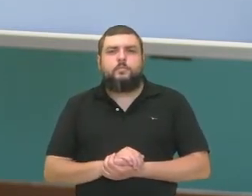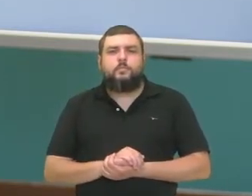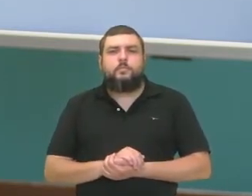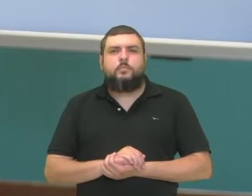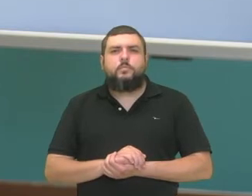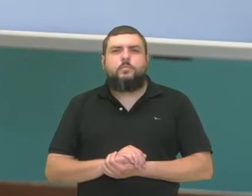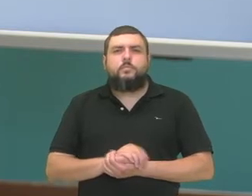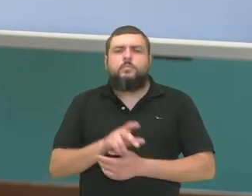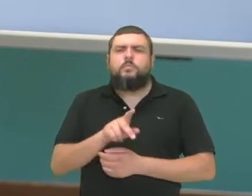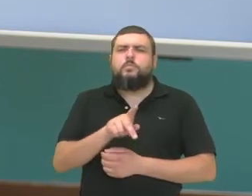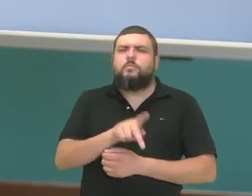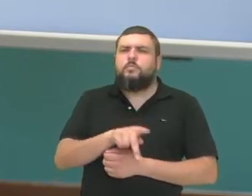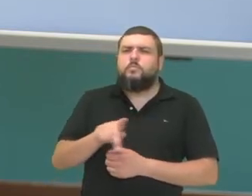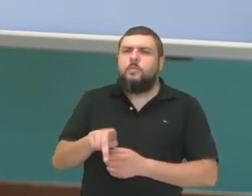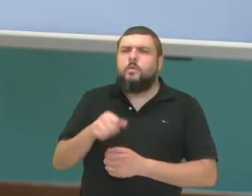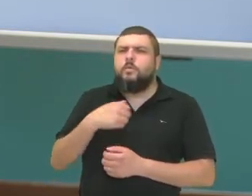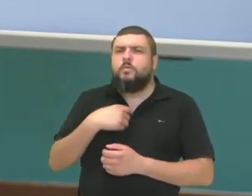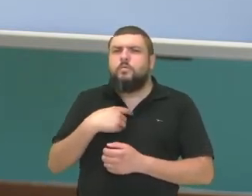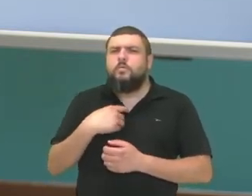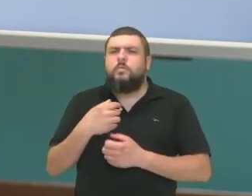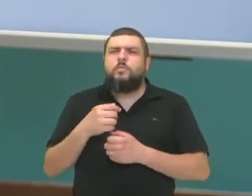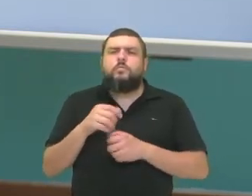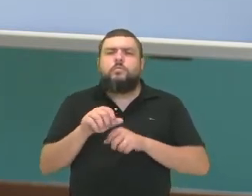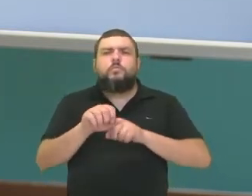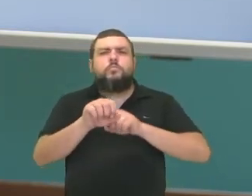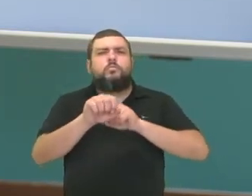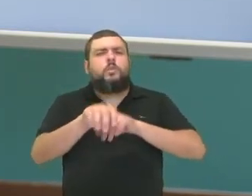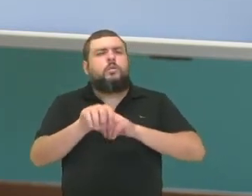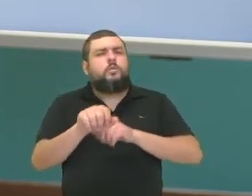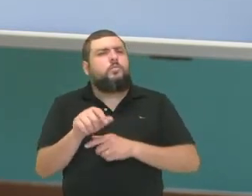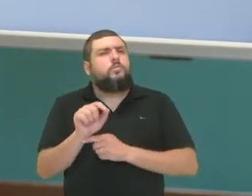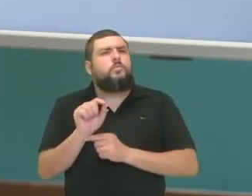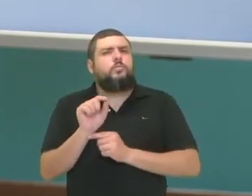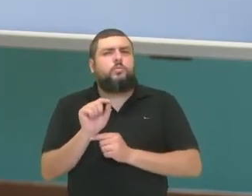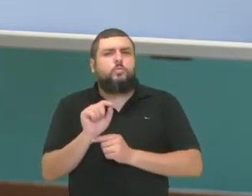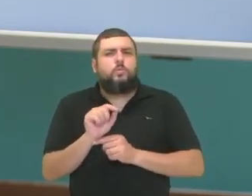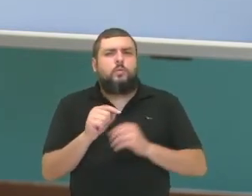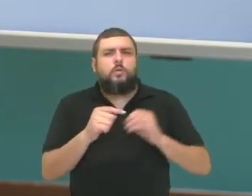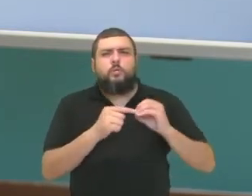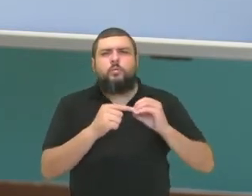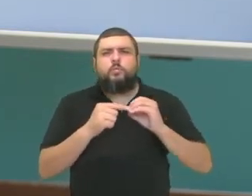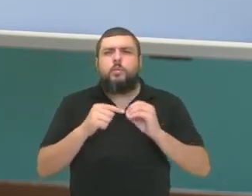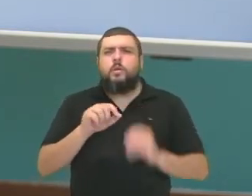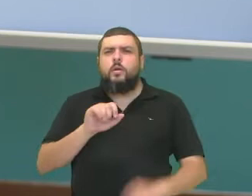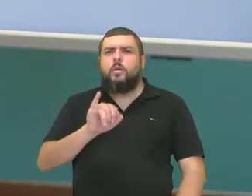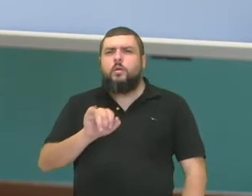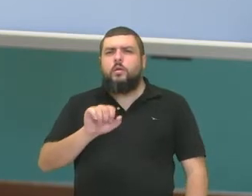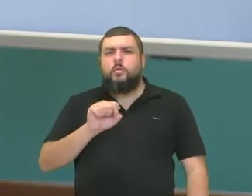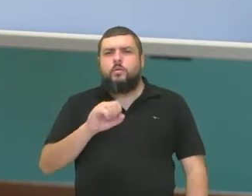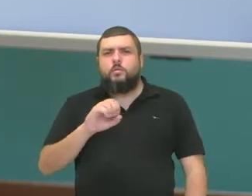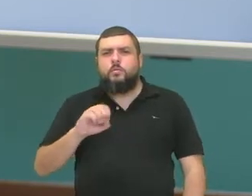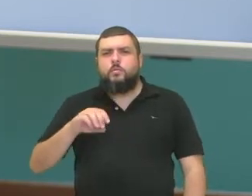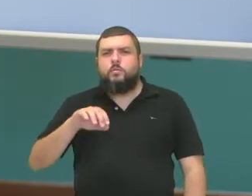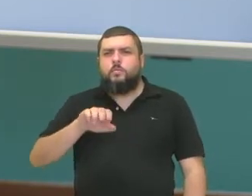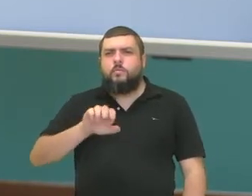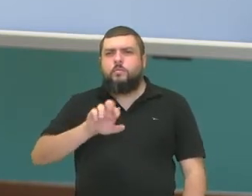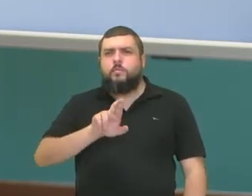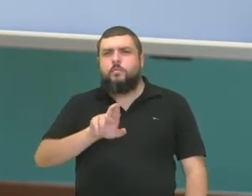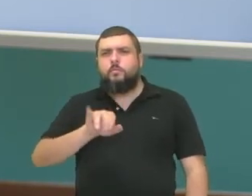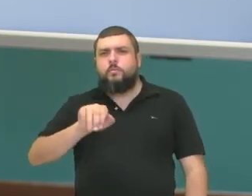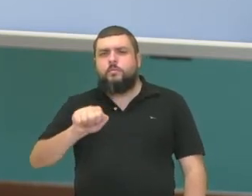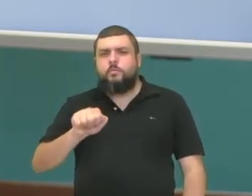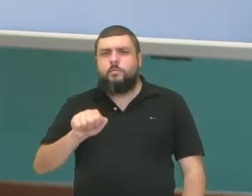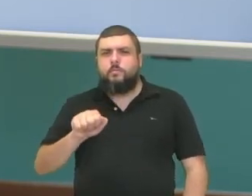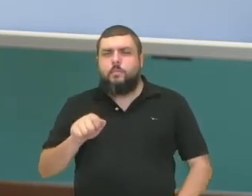então o que vem a ser isomeria. Isomeria é um fenômeno. É um fenômeno em que nós